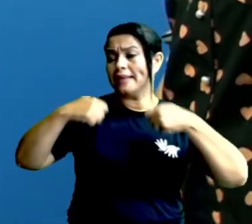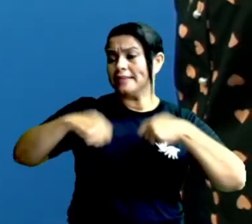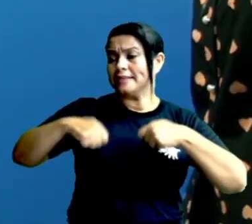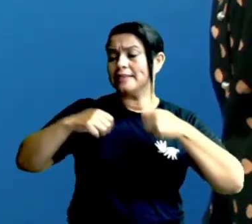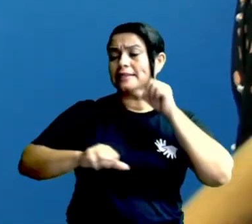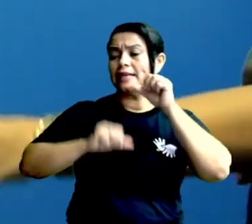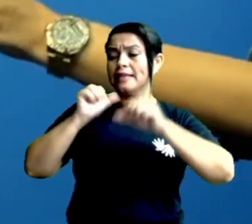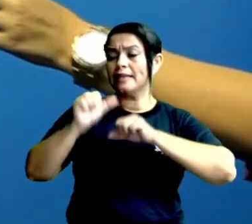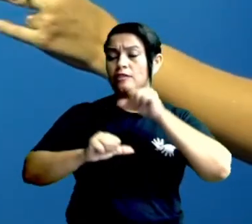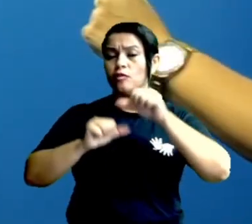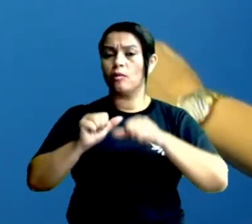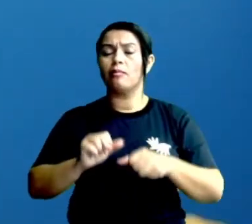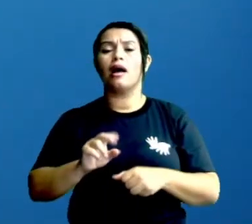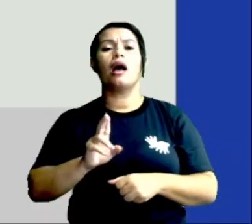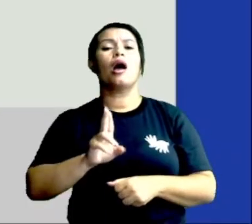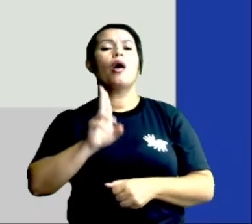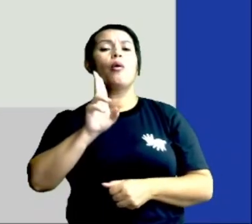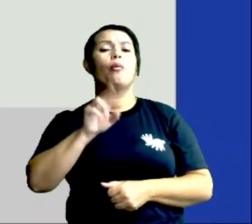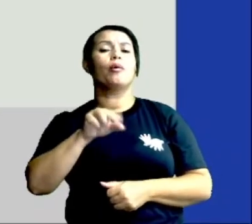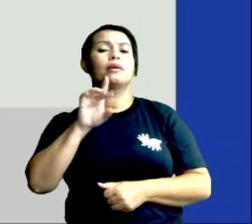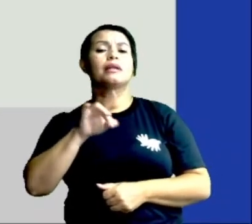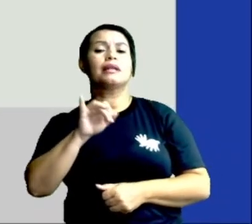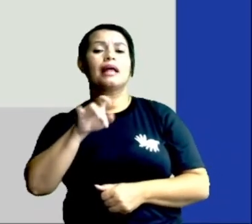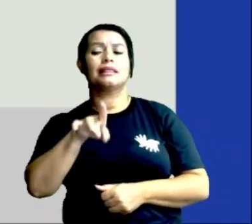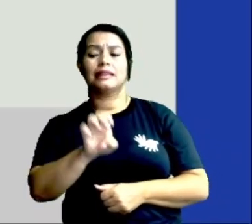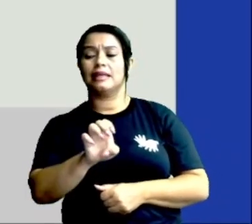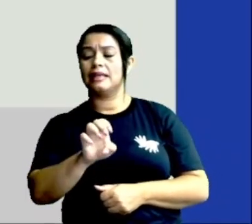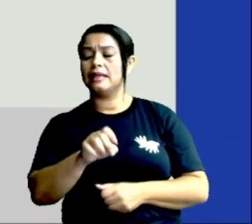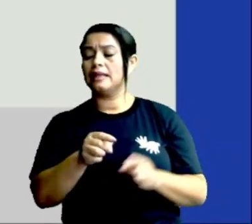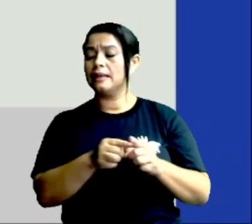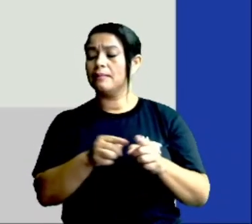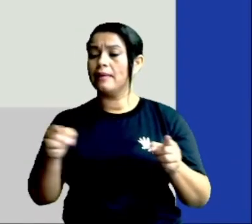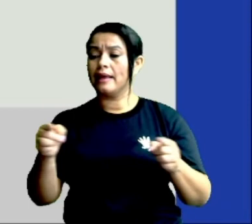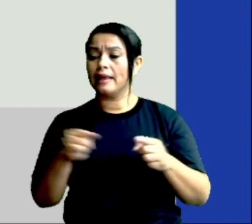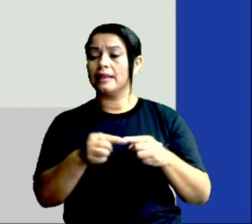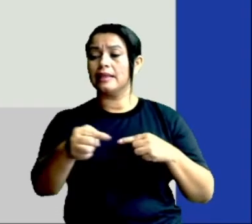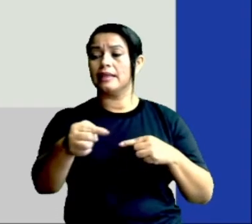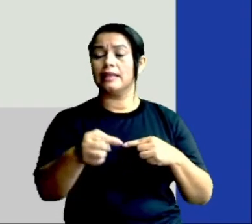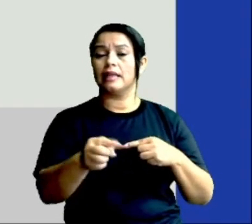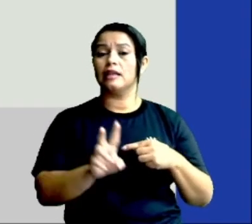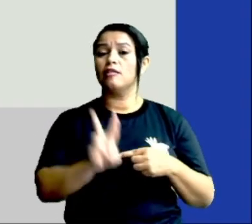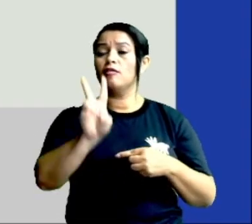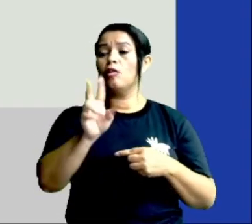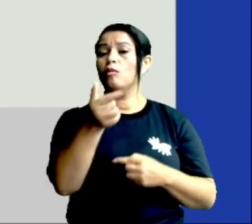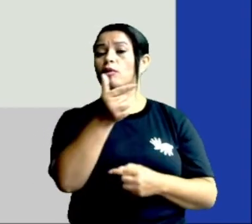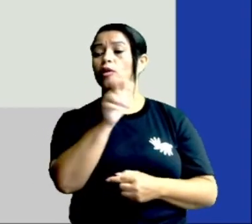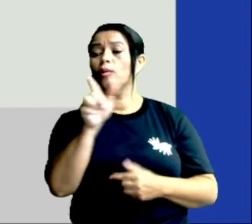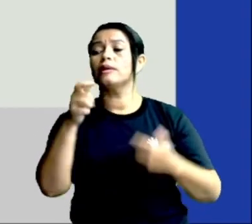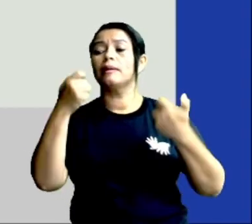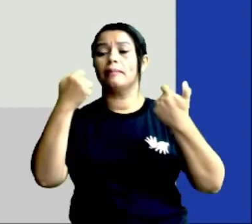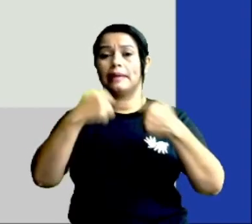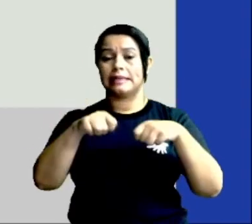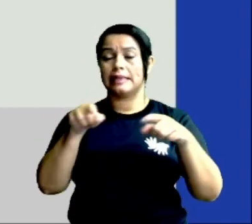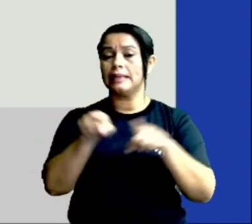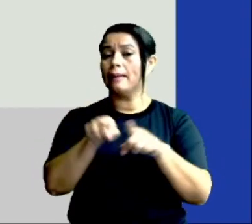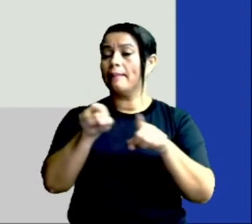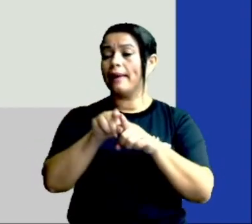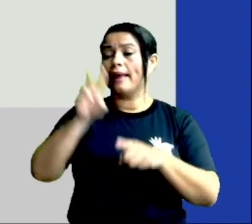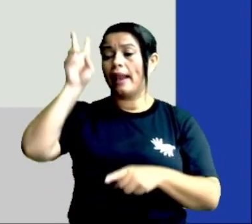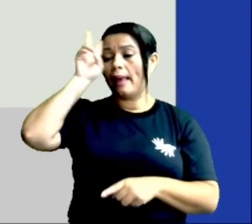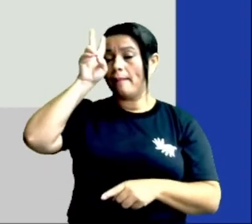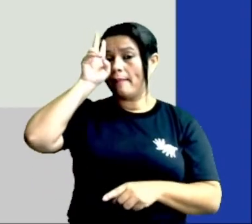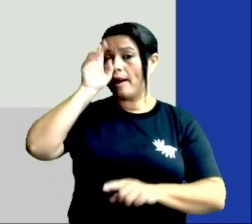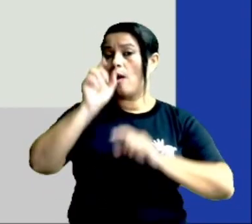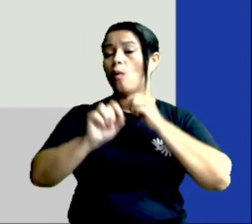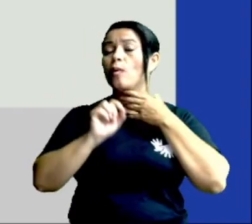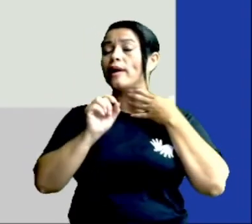necessário transformar uma medida de unidade de volume em outra. É preciso lembrar, porém, que cada